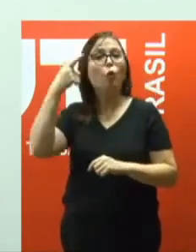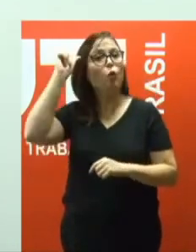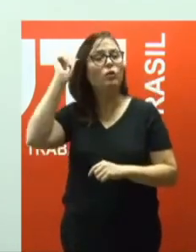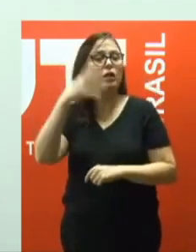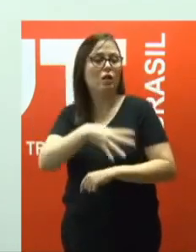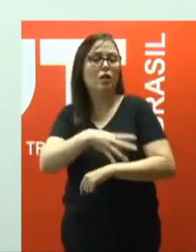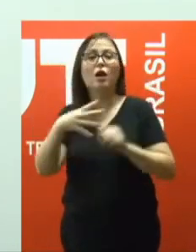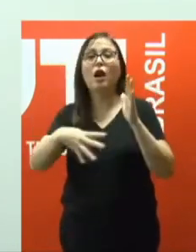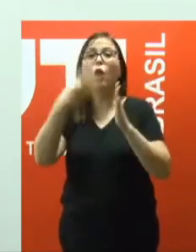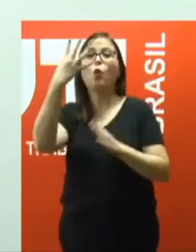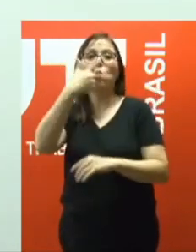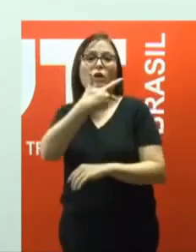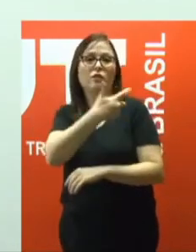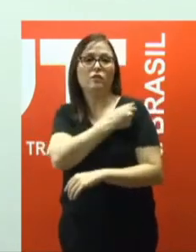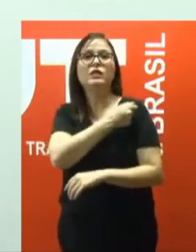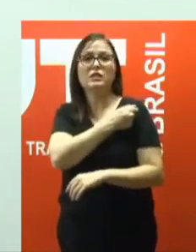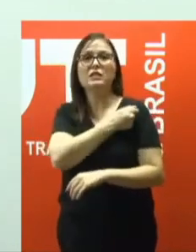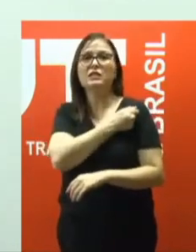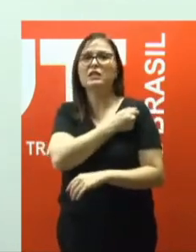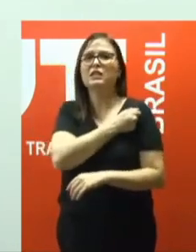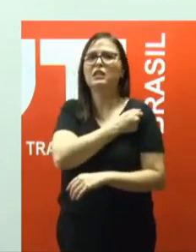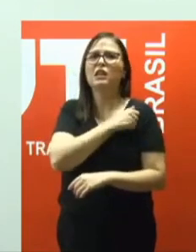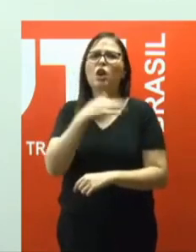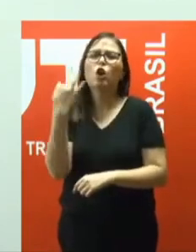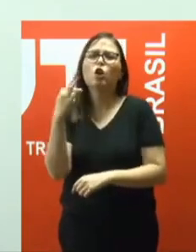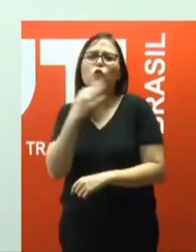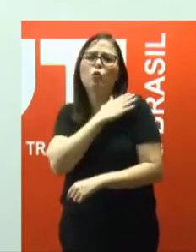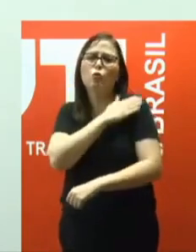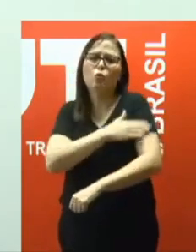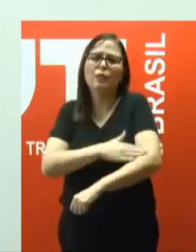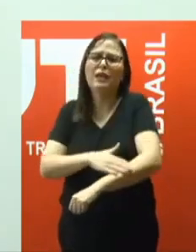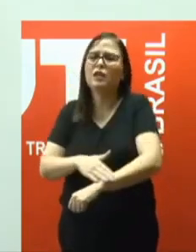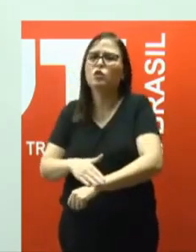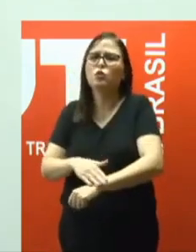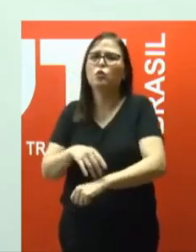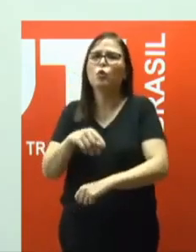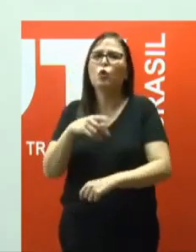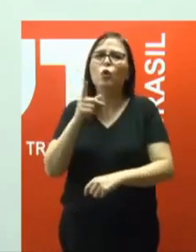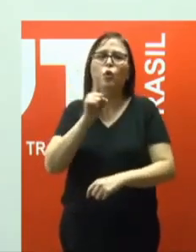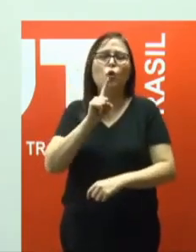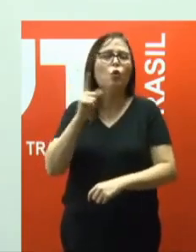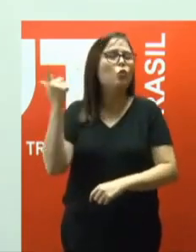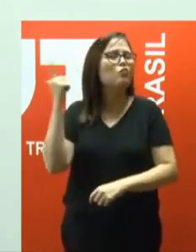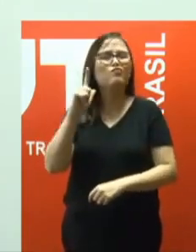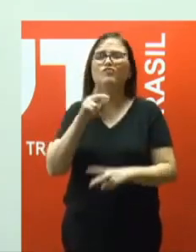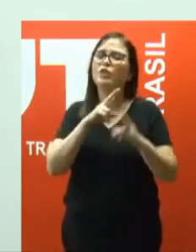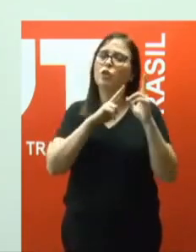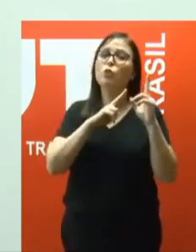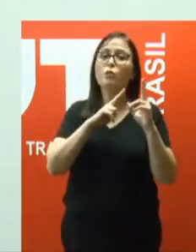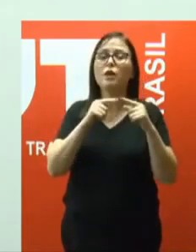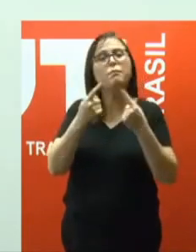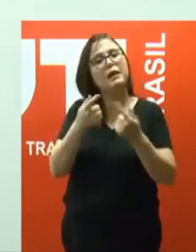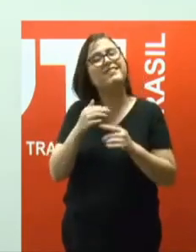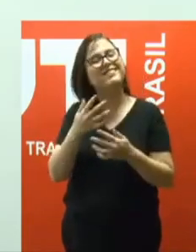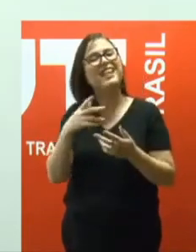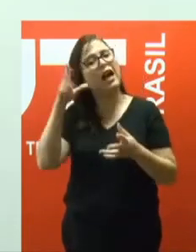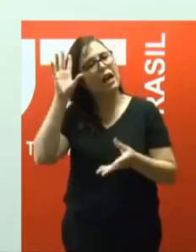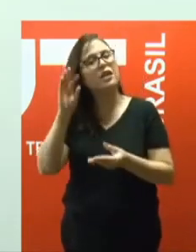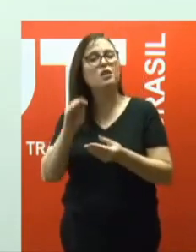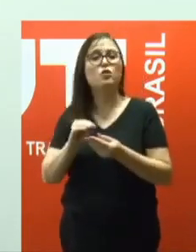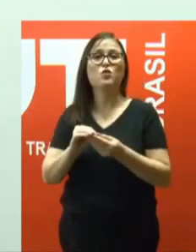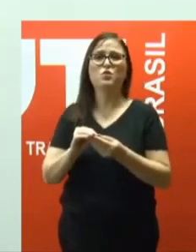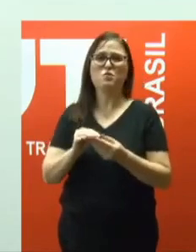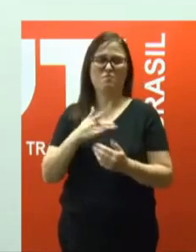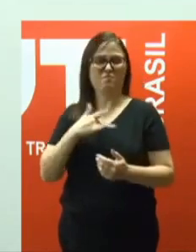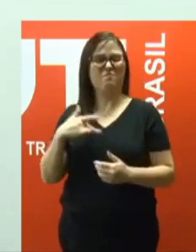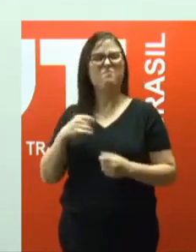a Janssen. Realmente ela me deu uma dor no braço. Eu não consegui dormir essa noite. Mas então, Serginho, é isso, querido. Eu